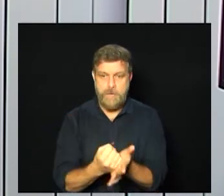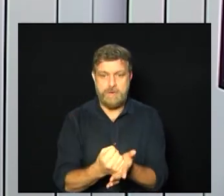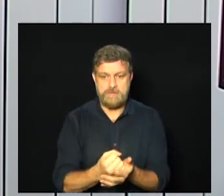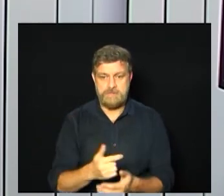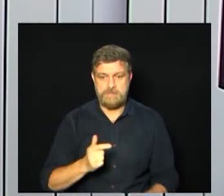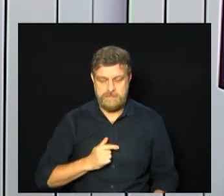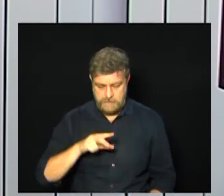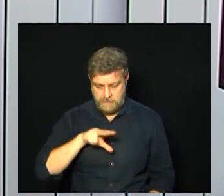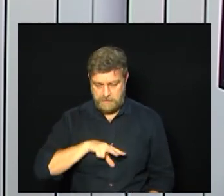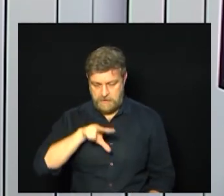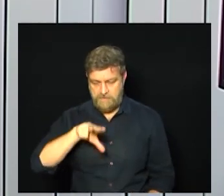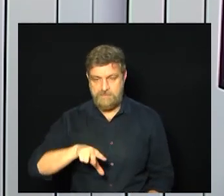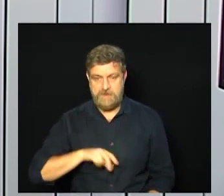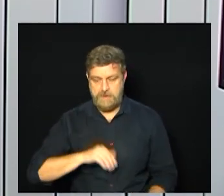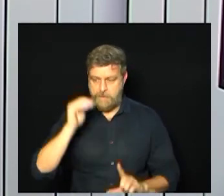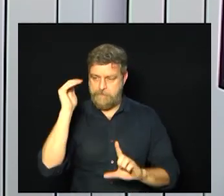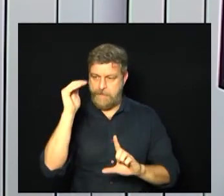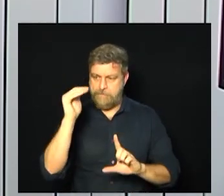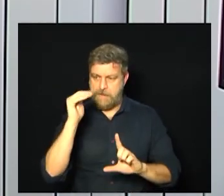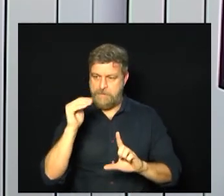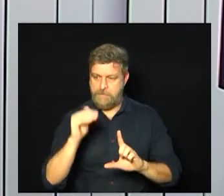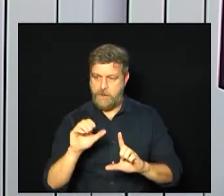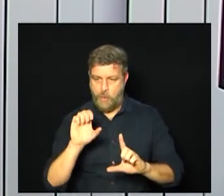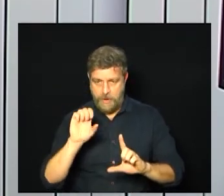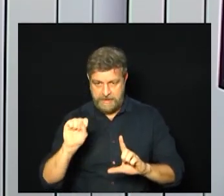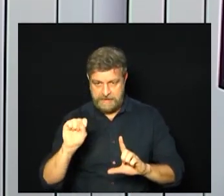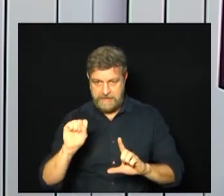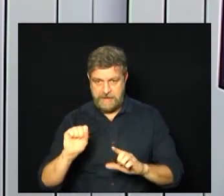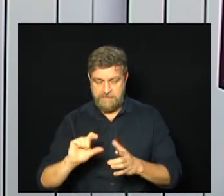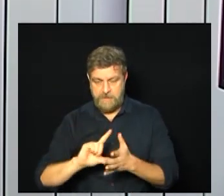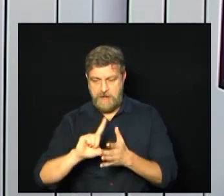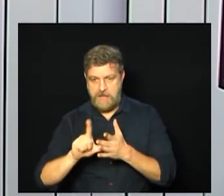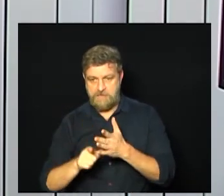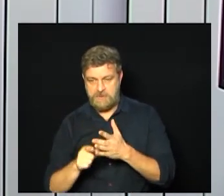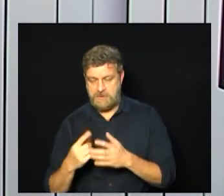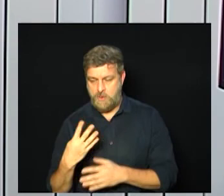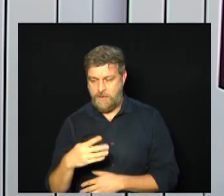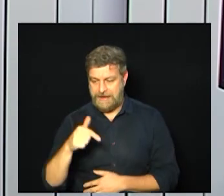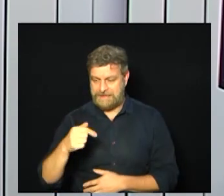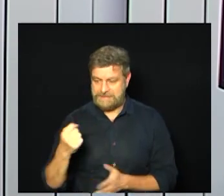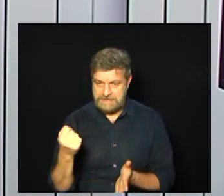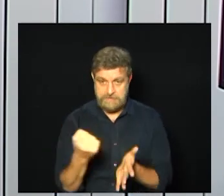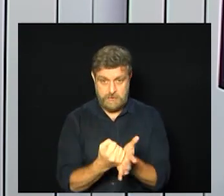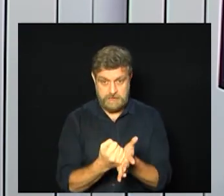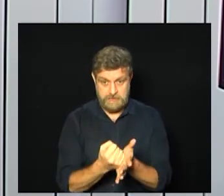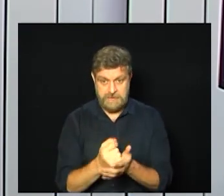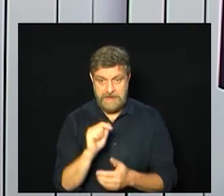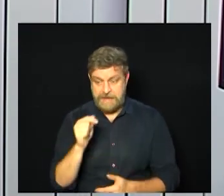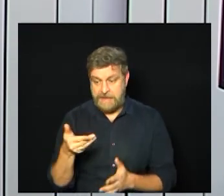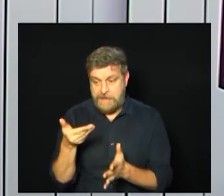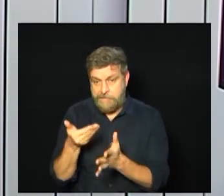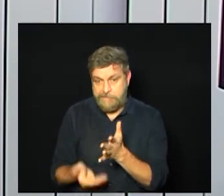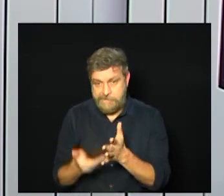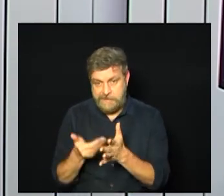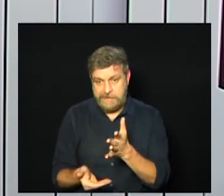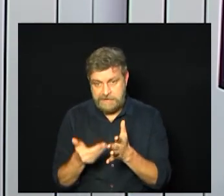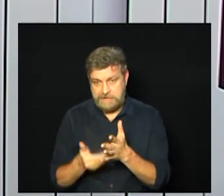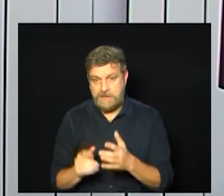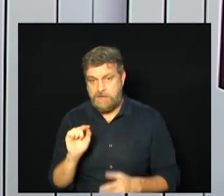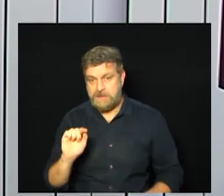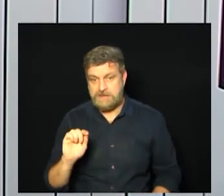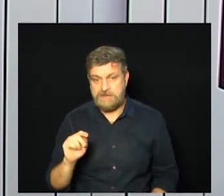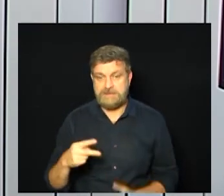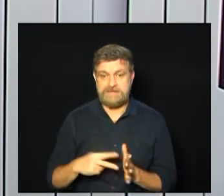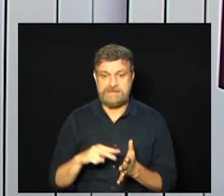o Vasco na 8ª posição logo atrás com 47. Então, quem perder praticamente